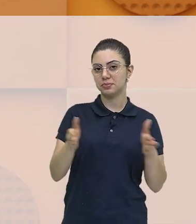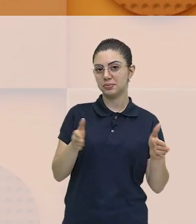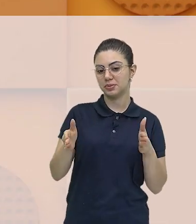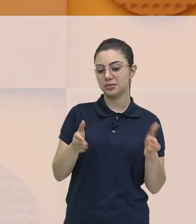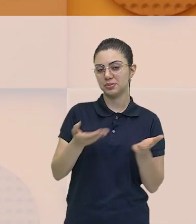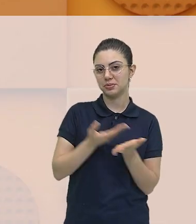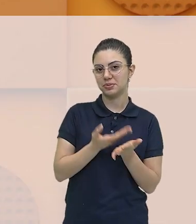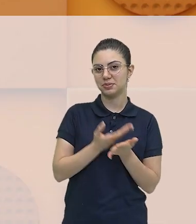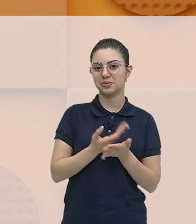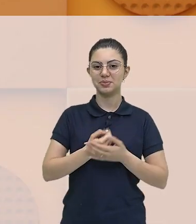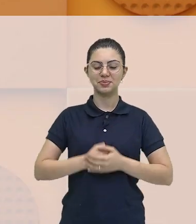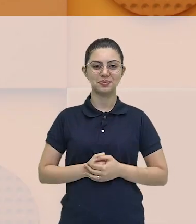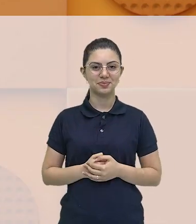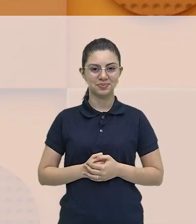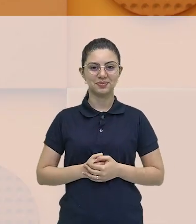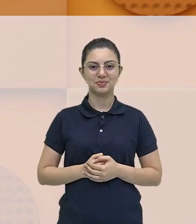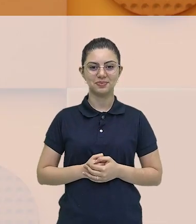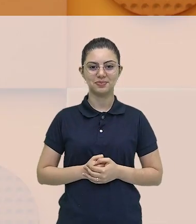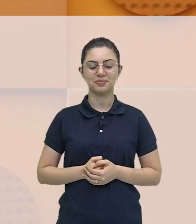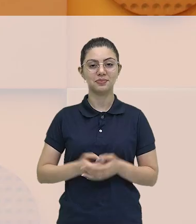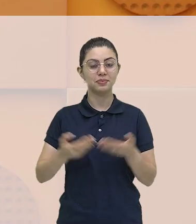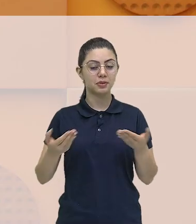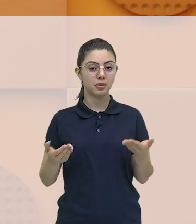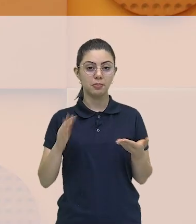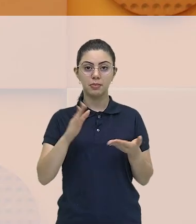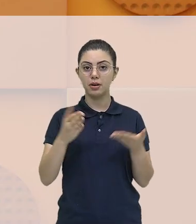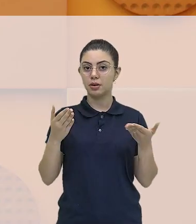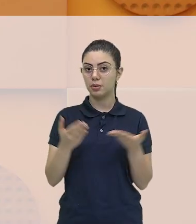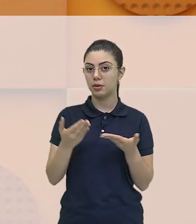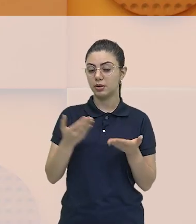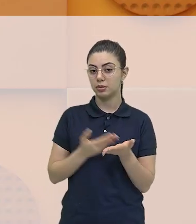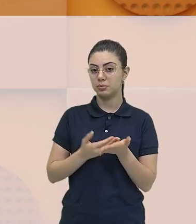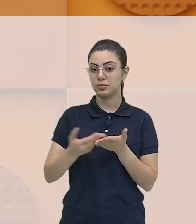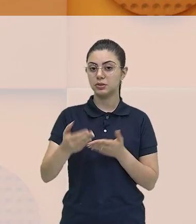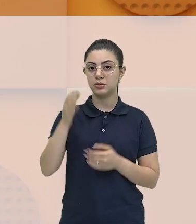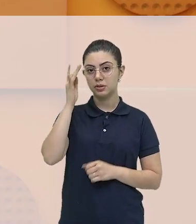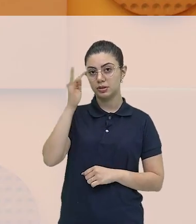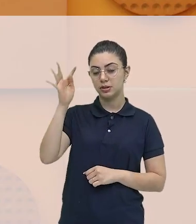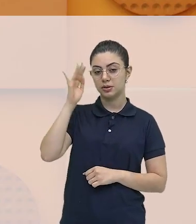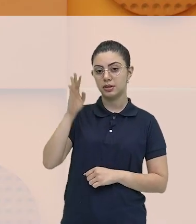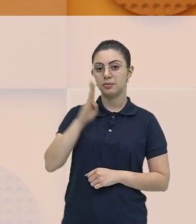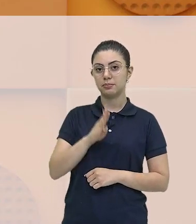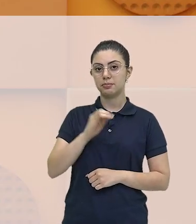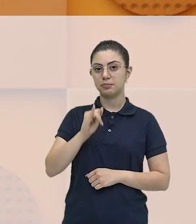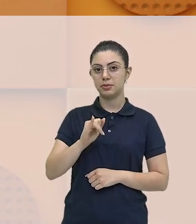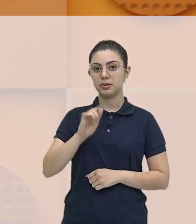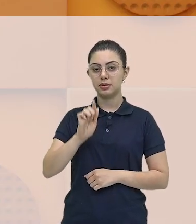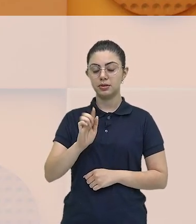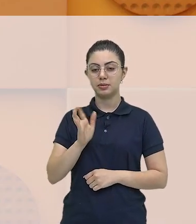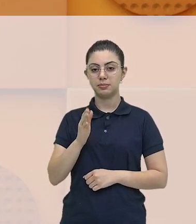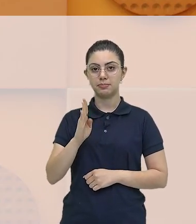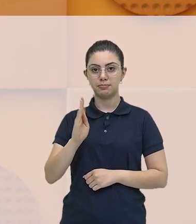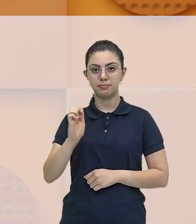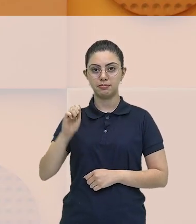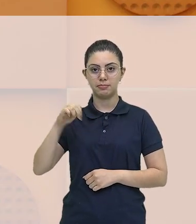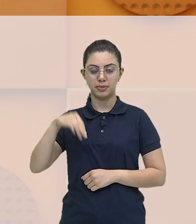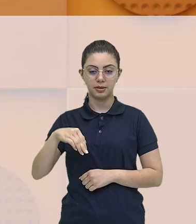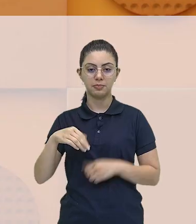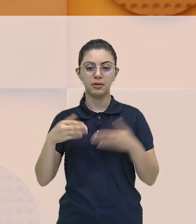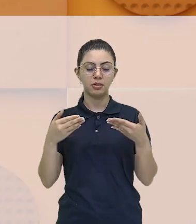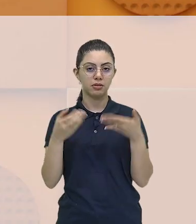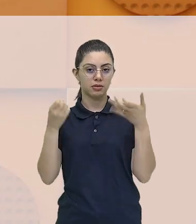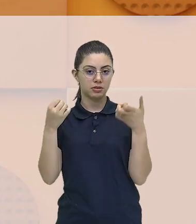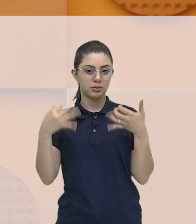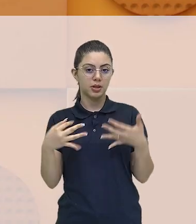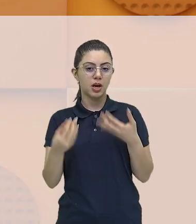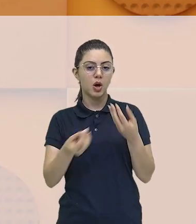unidade de estudos. Então, nós iniciamos aqui com a teoria do Big Bang, onde nós vamos verificar, sobre